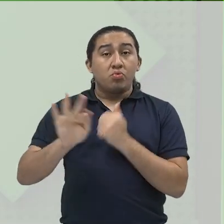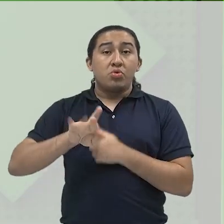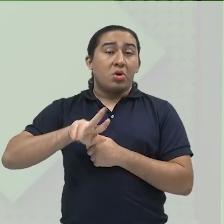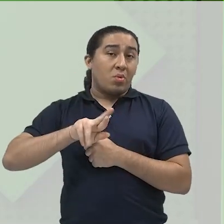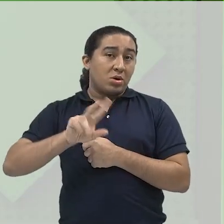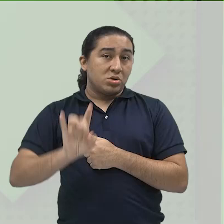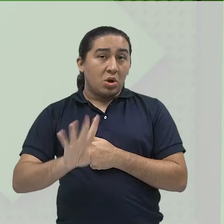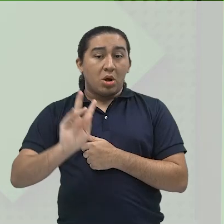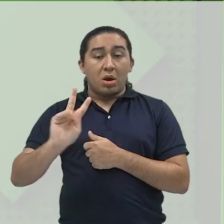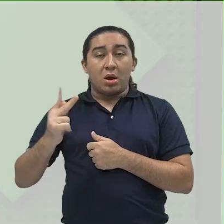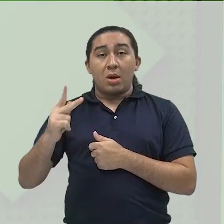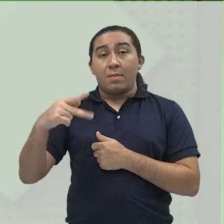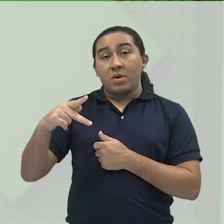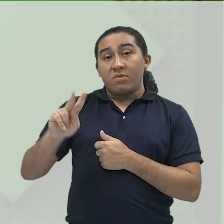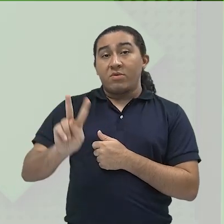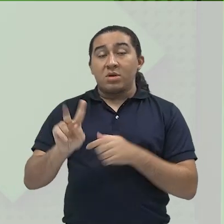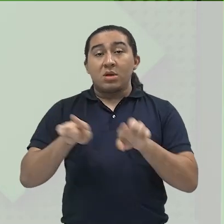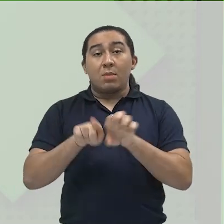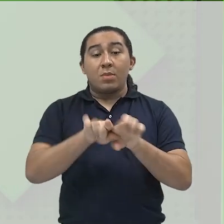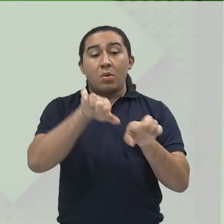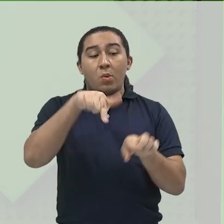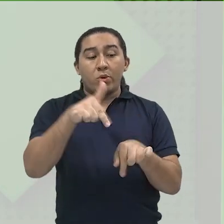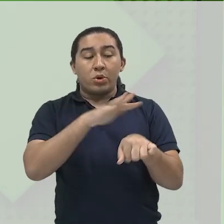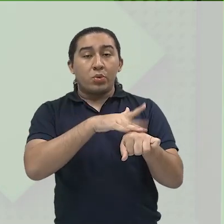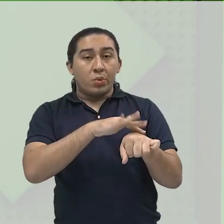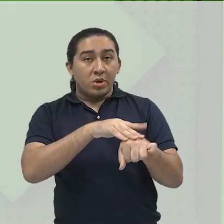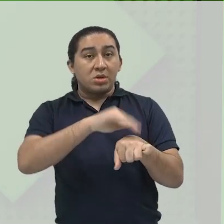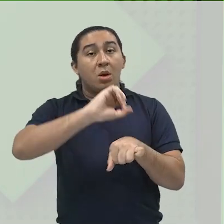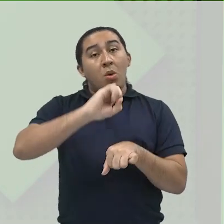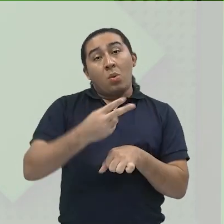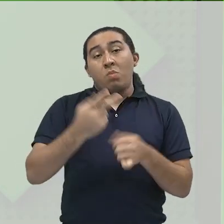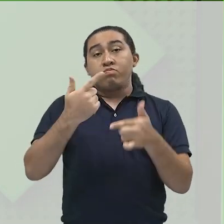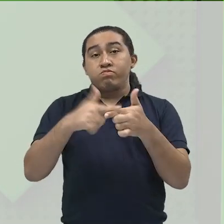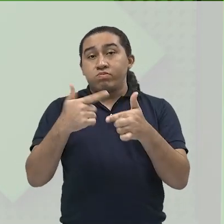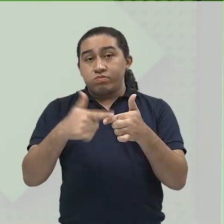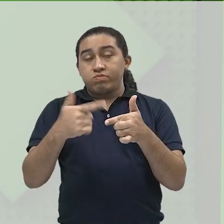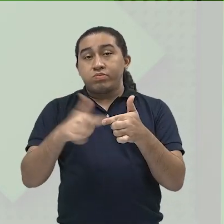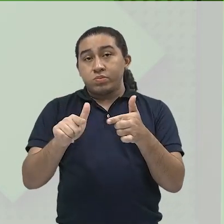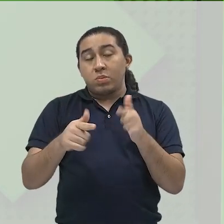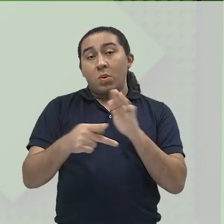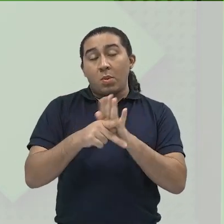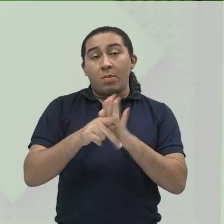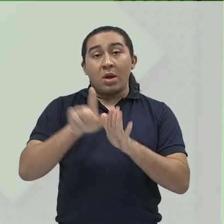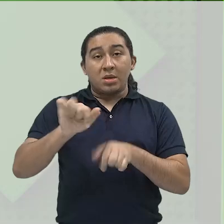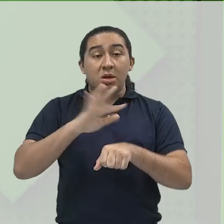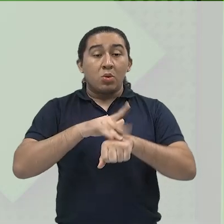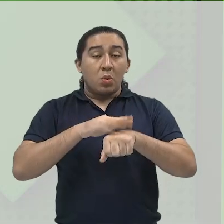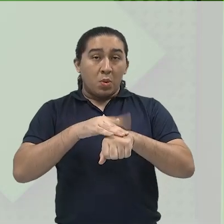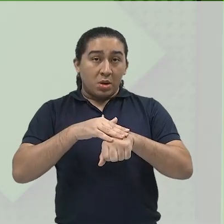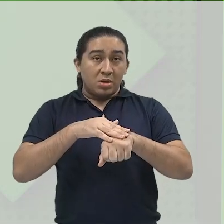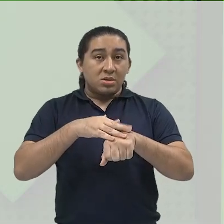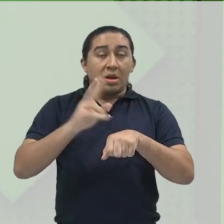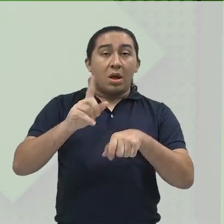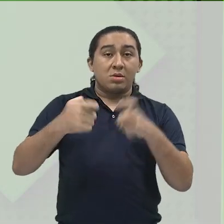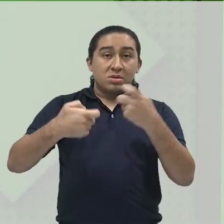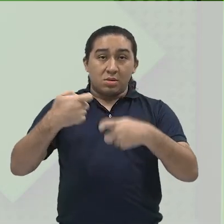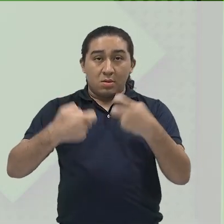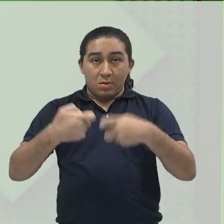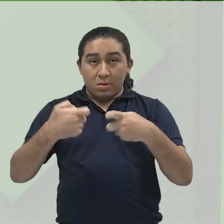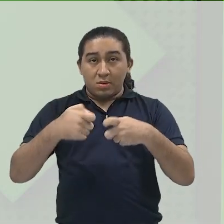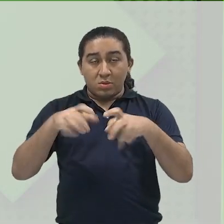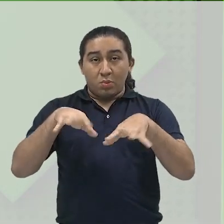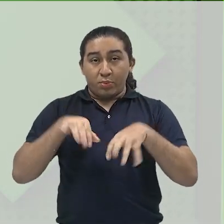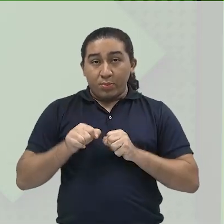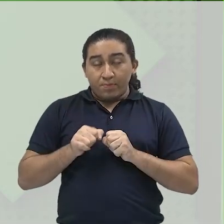ao HPV, mas também a outras doenças ou infecções sexualmente transmissíveis, né? Por isso, gente, a informação ela é